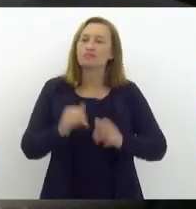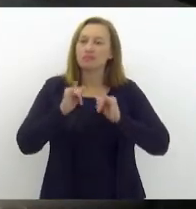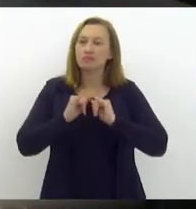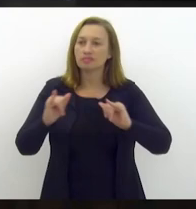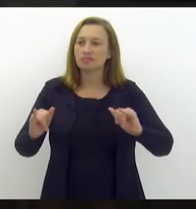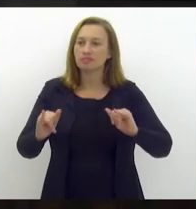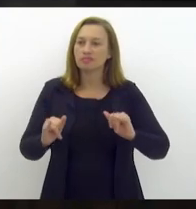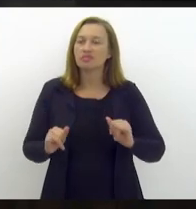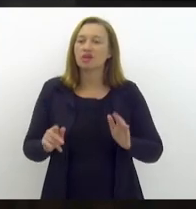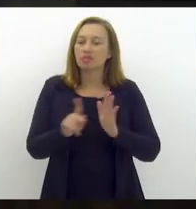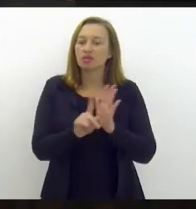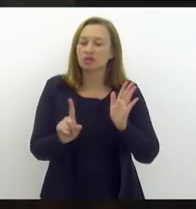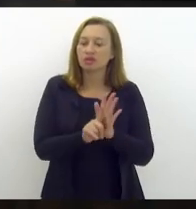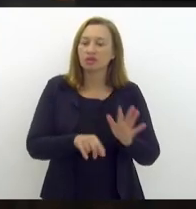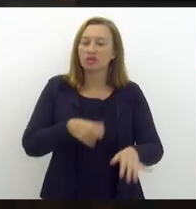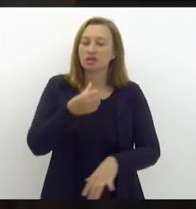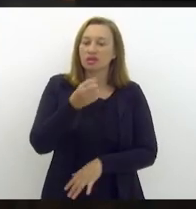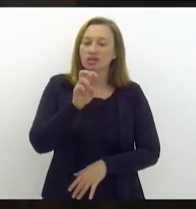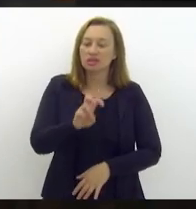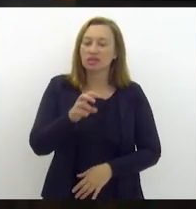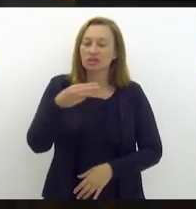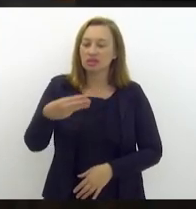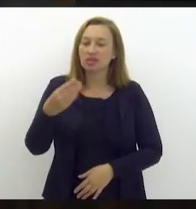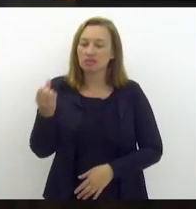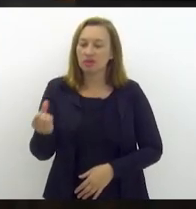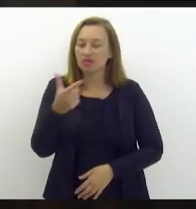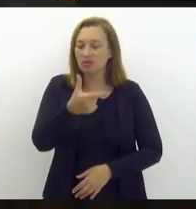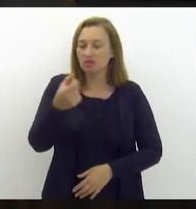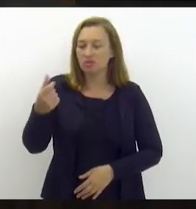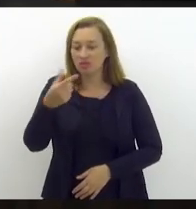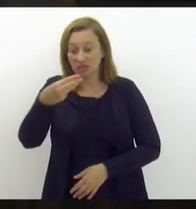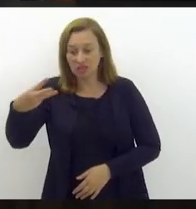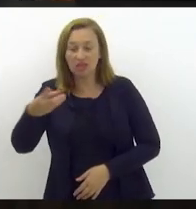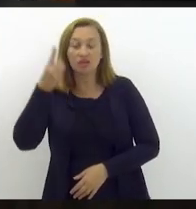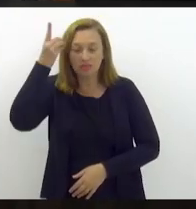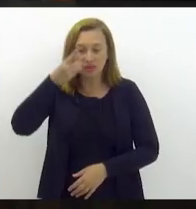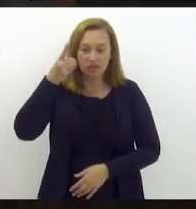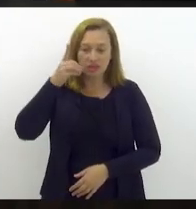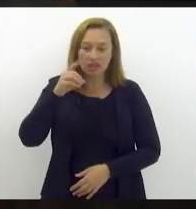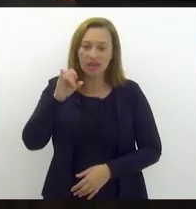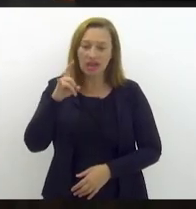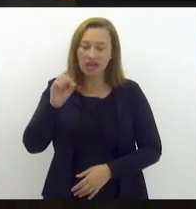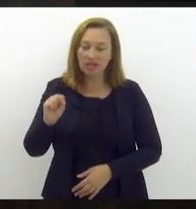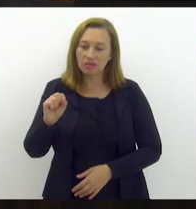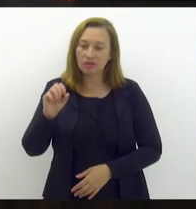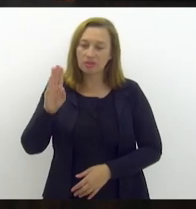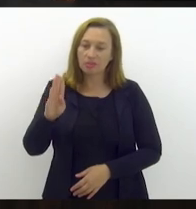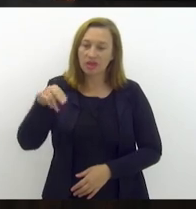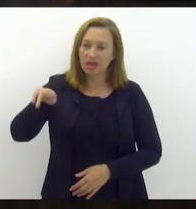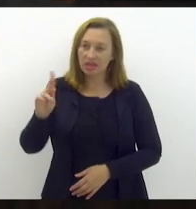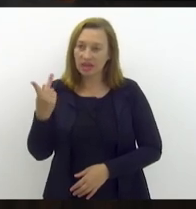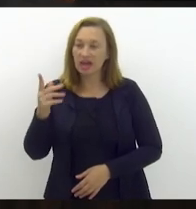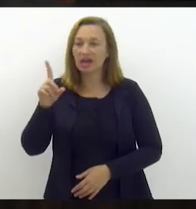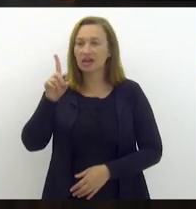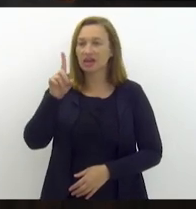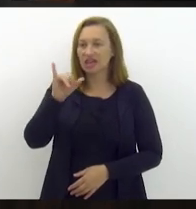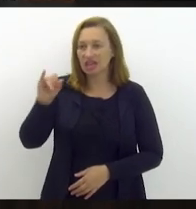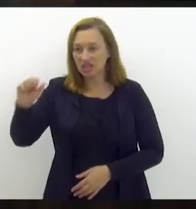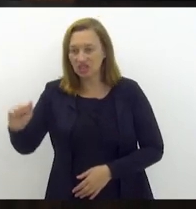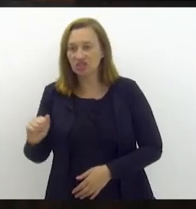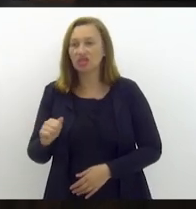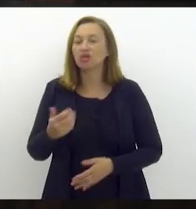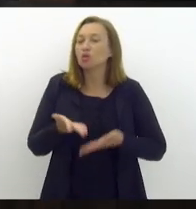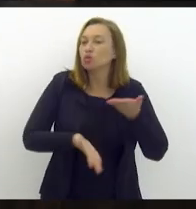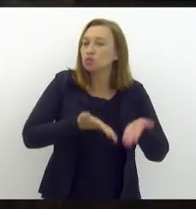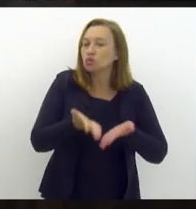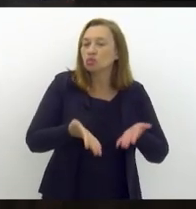Anuncio projeto de lei número 536 de 2023, de autoria do deputado Carlinhos BNH e Índia Hermelau, que dispõe sobre os cuidados